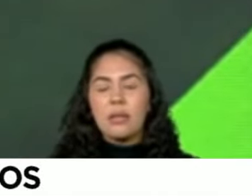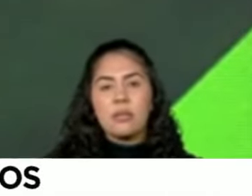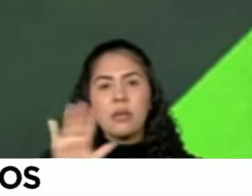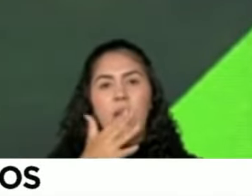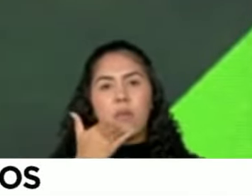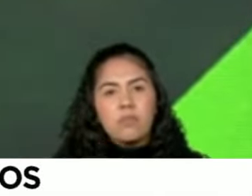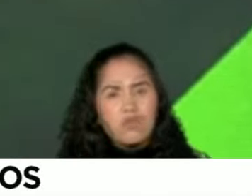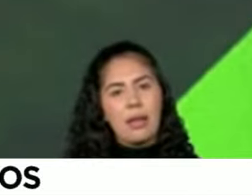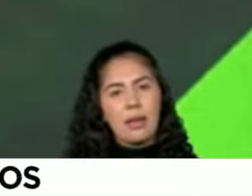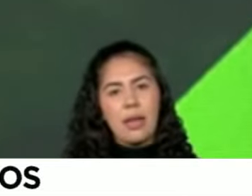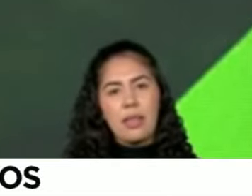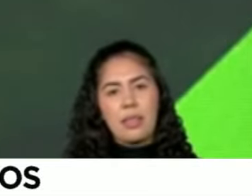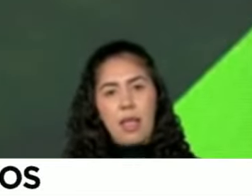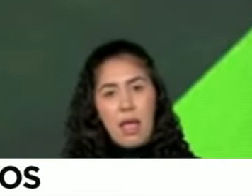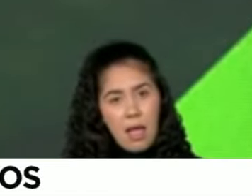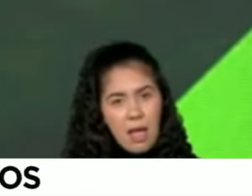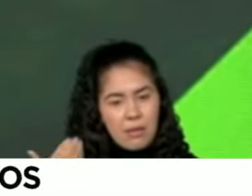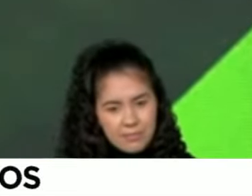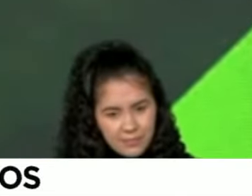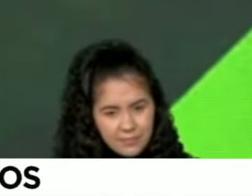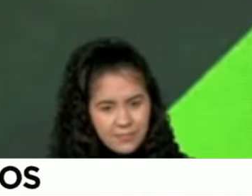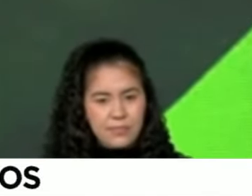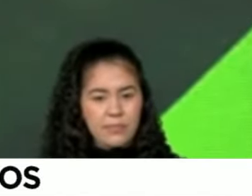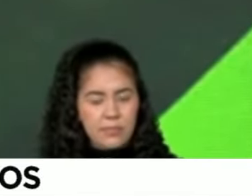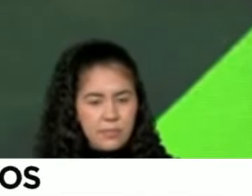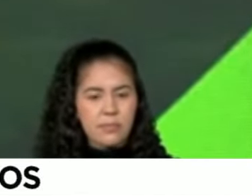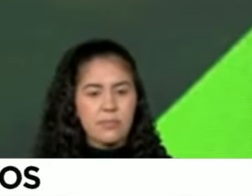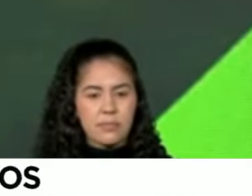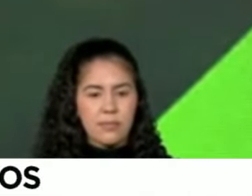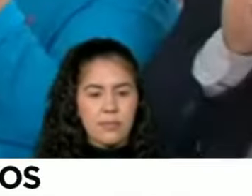Alimento no Prato. Com 29